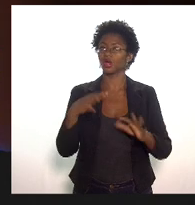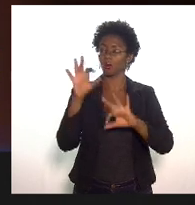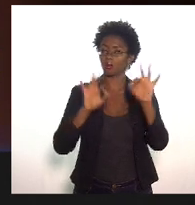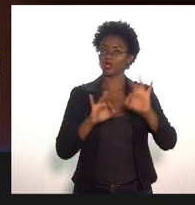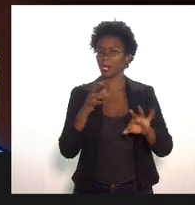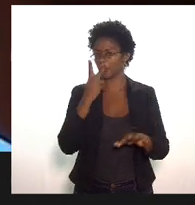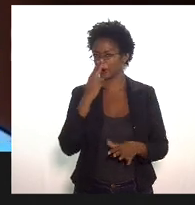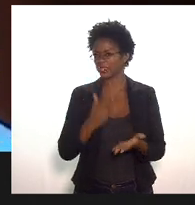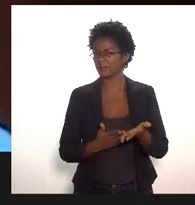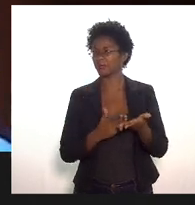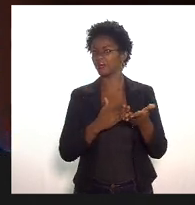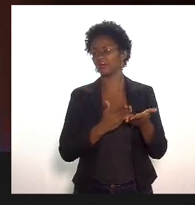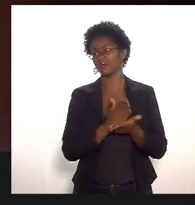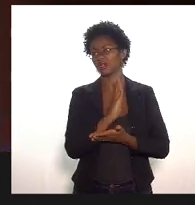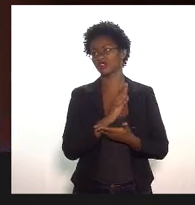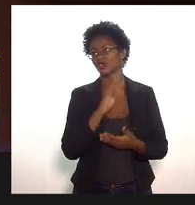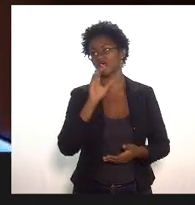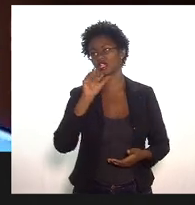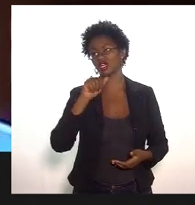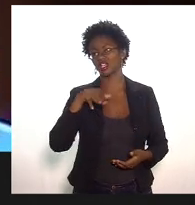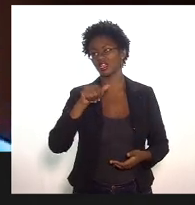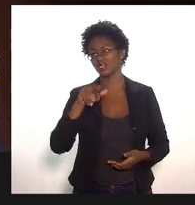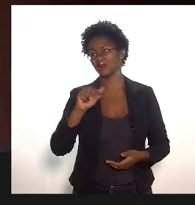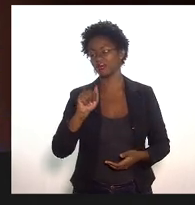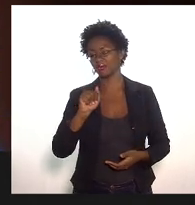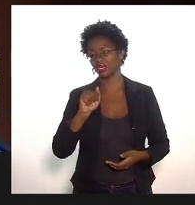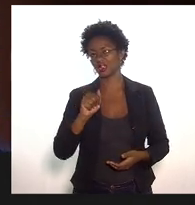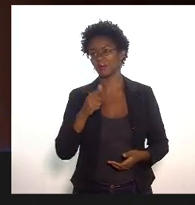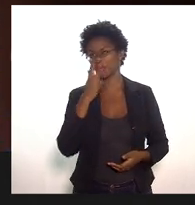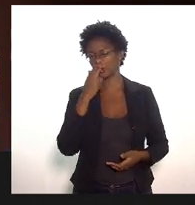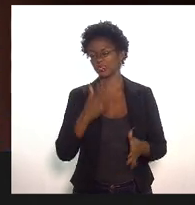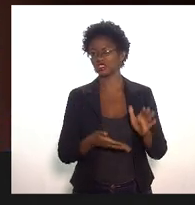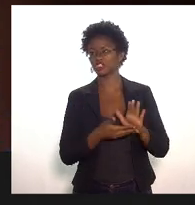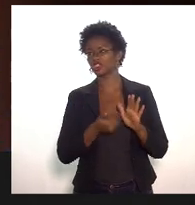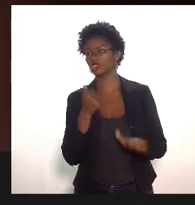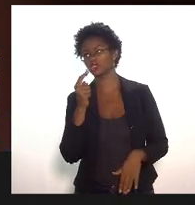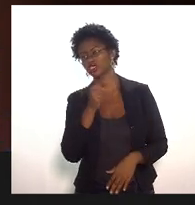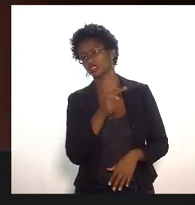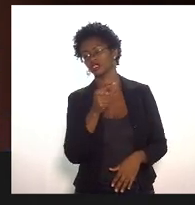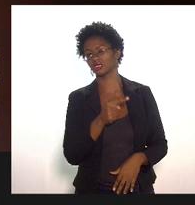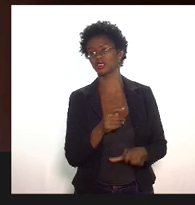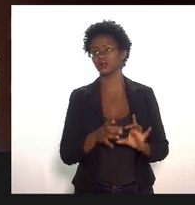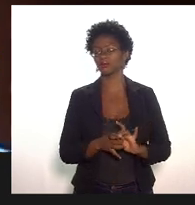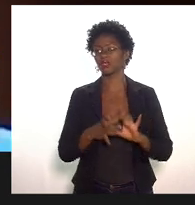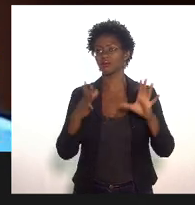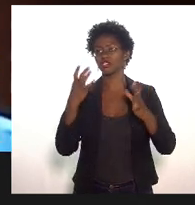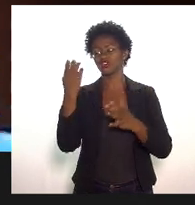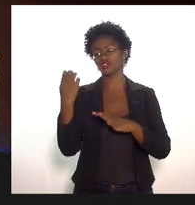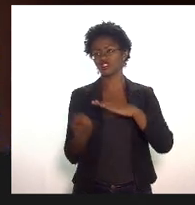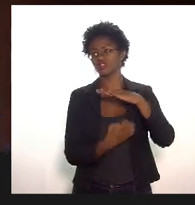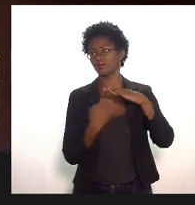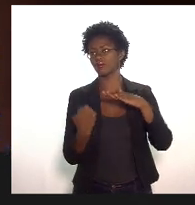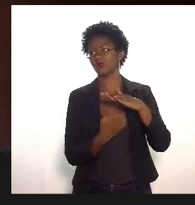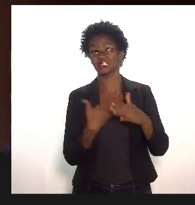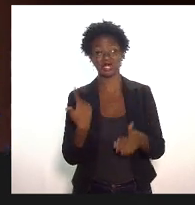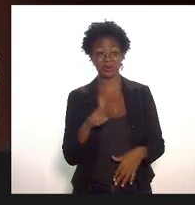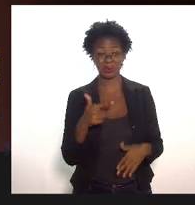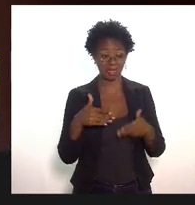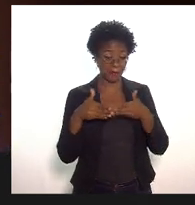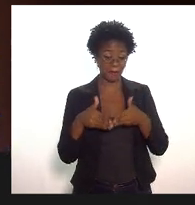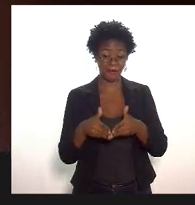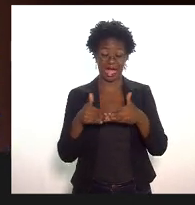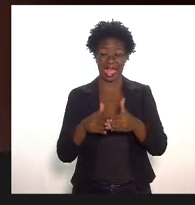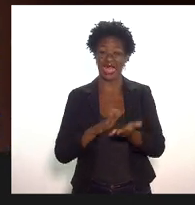aprovado na Câmara suprime isso e permite, portanto, que empresas que não tenham, inclusive, não tenham frota marítima